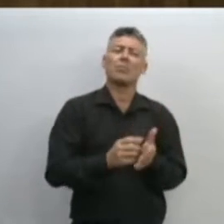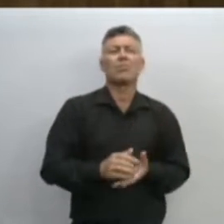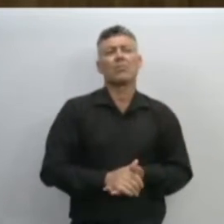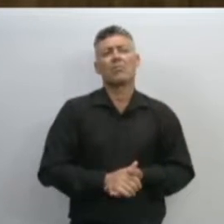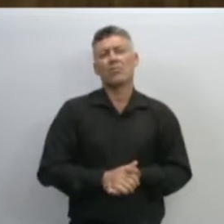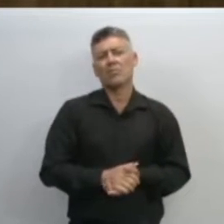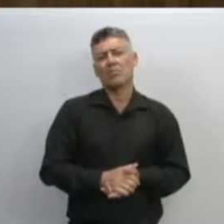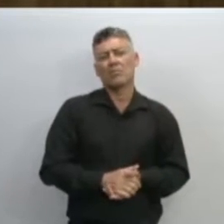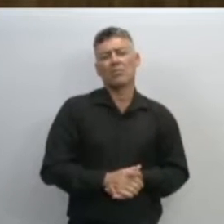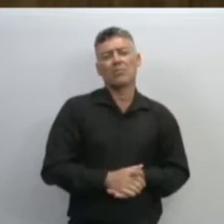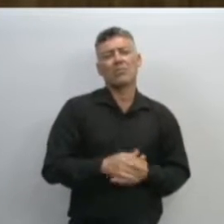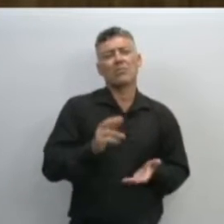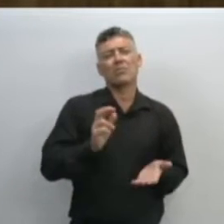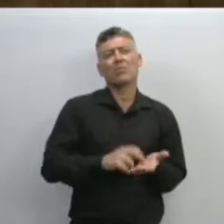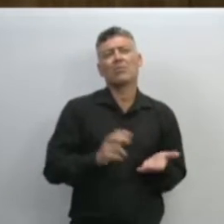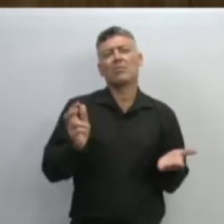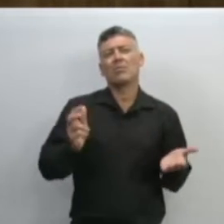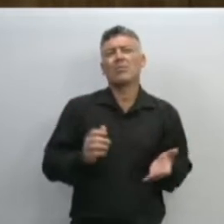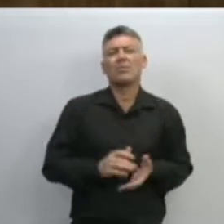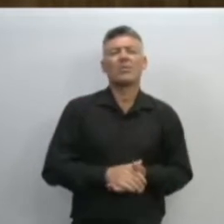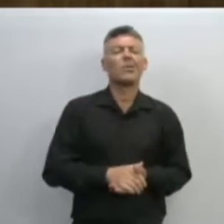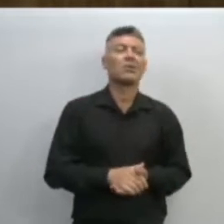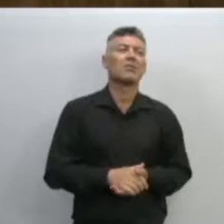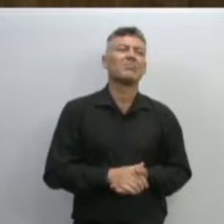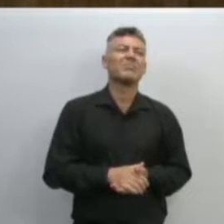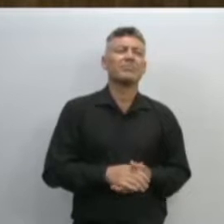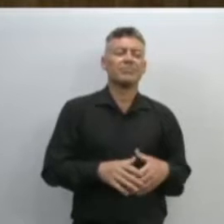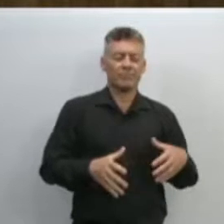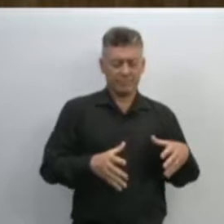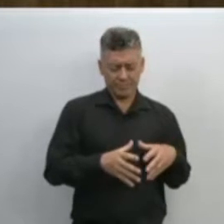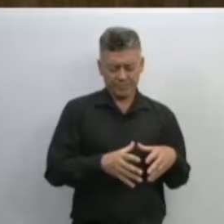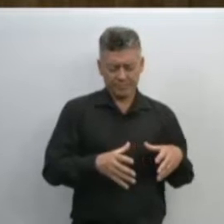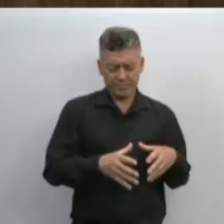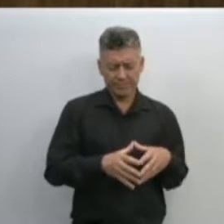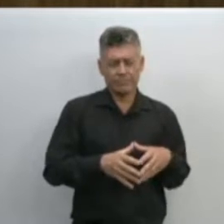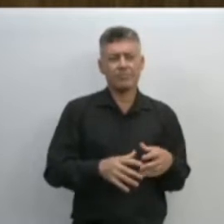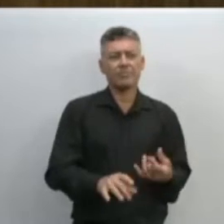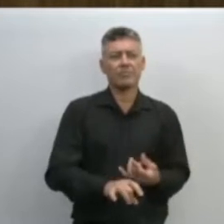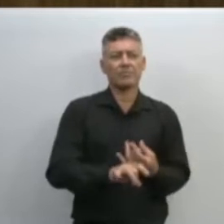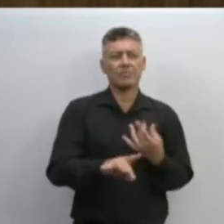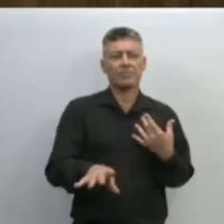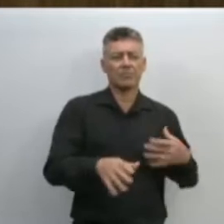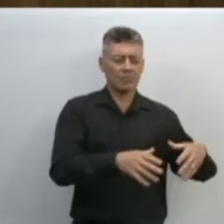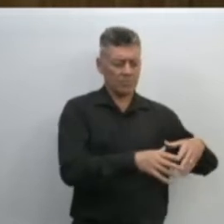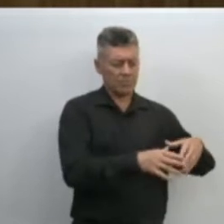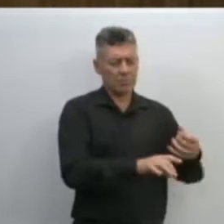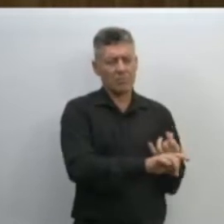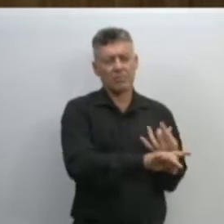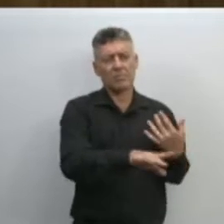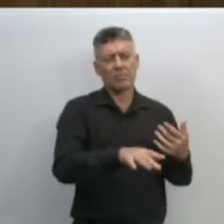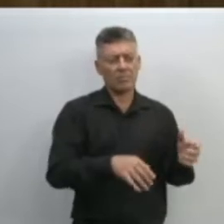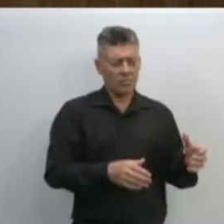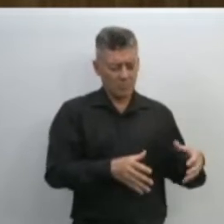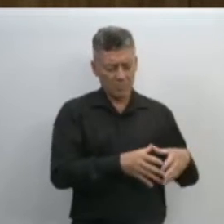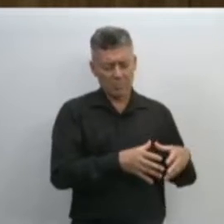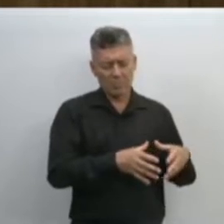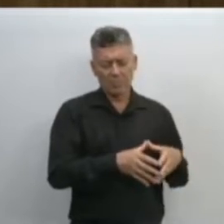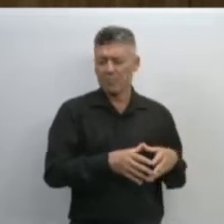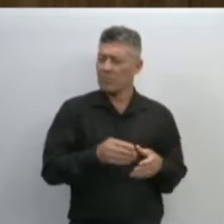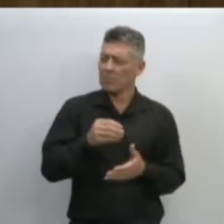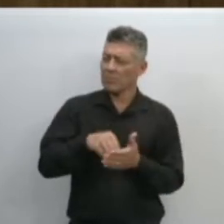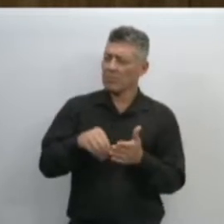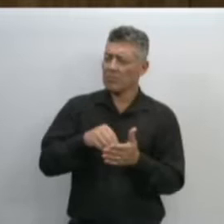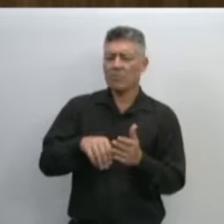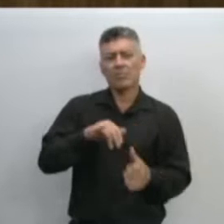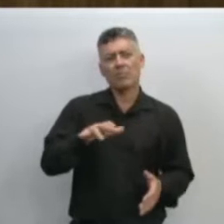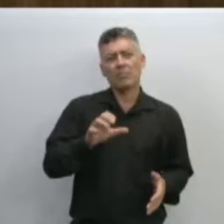manhã, nosso mandato, juntamente com a bancada dos vereadores independentes, estivemos reunidos com o secretário municipal de saúde,